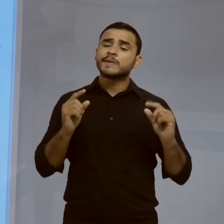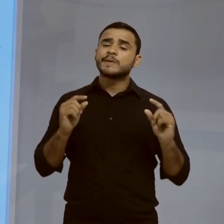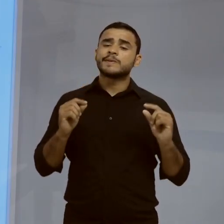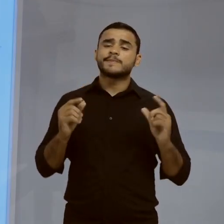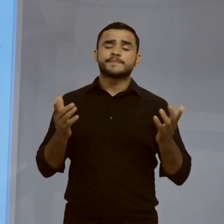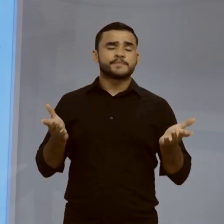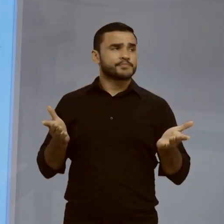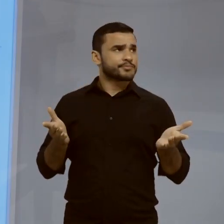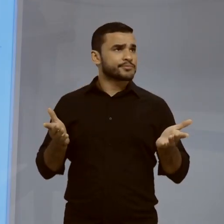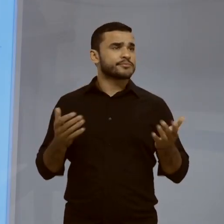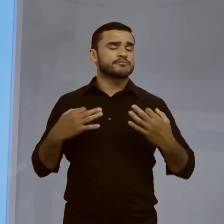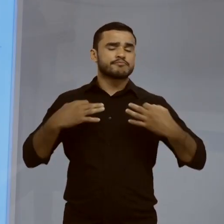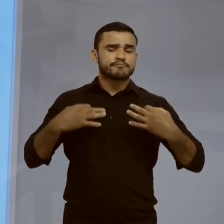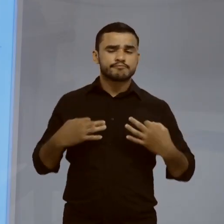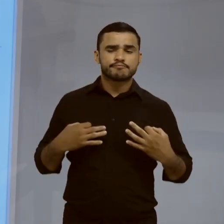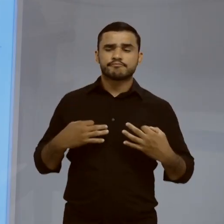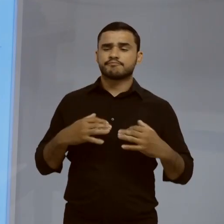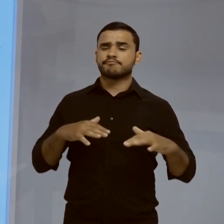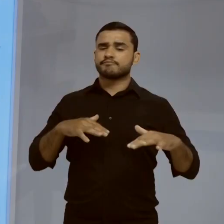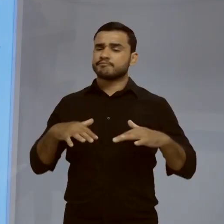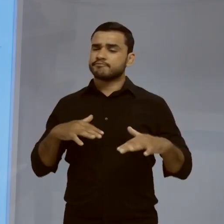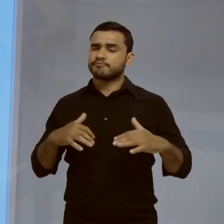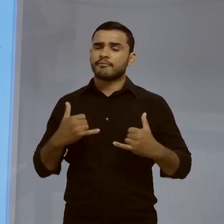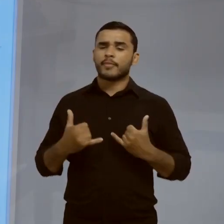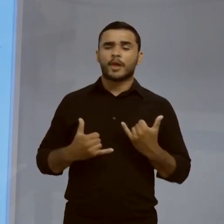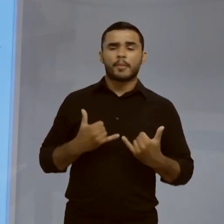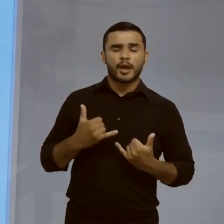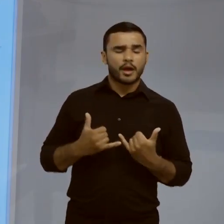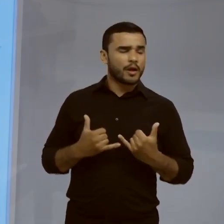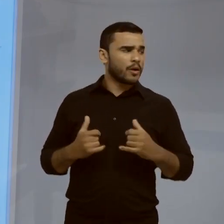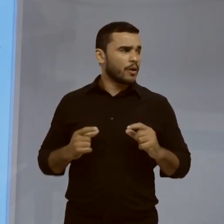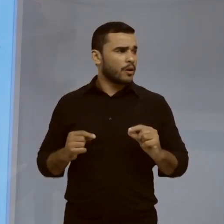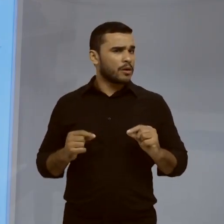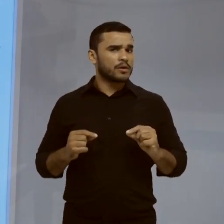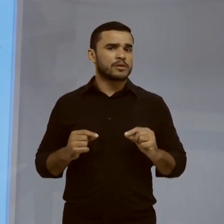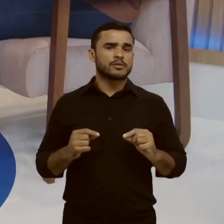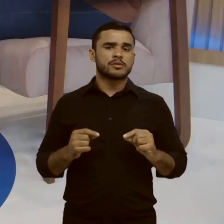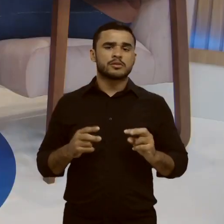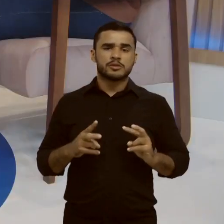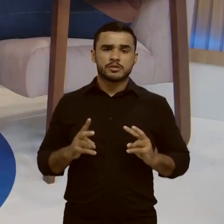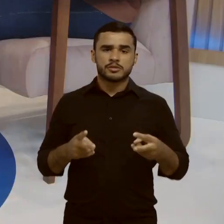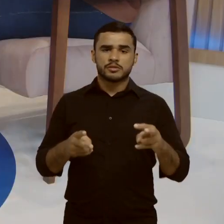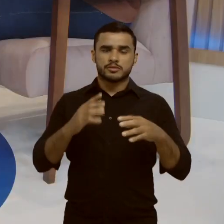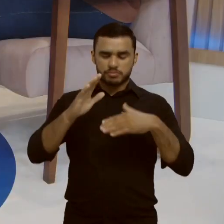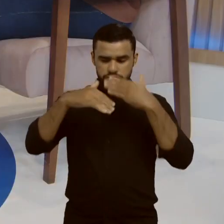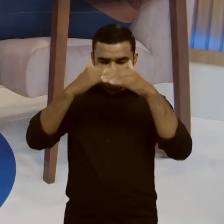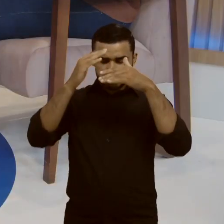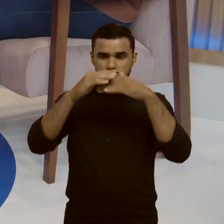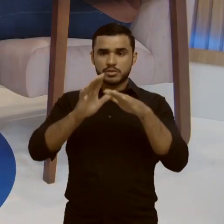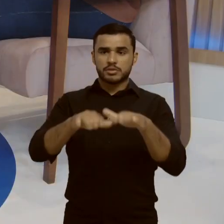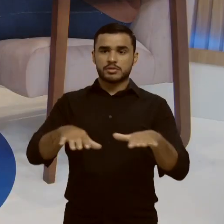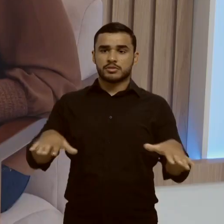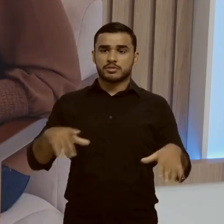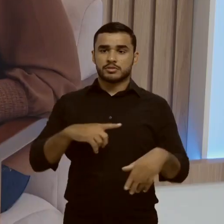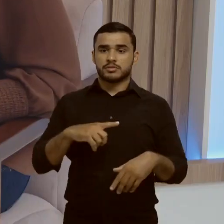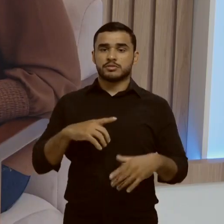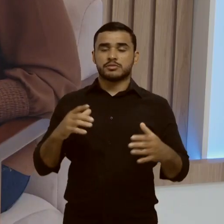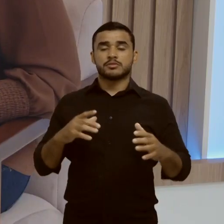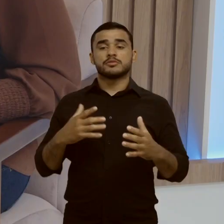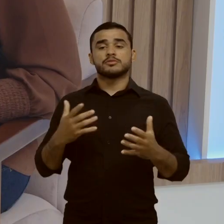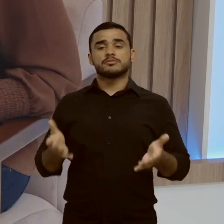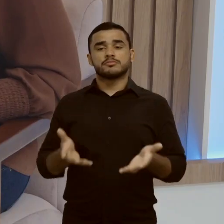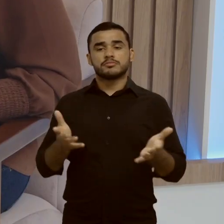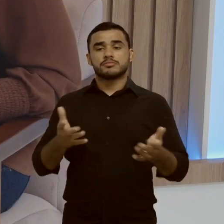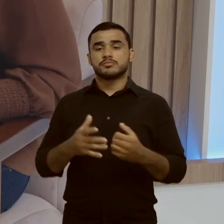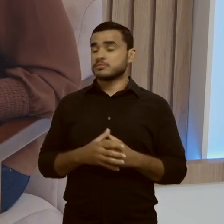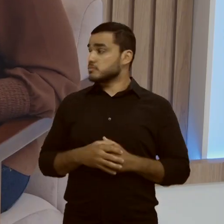de uma forma lúdica, numa brincadeira, mantenha ali o ritmo de desenvolvimento, não é isso? Sim, de estímulos, né? Então,